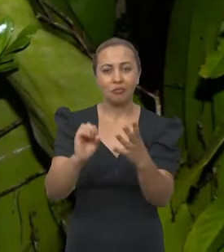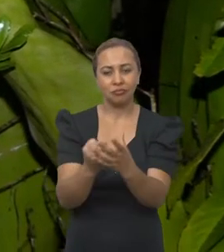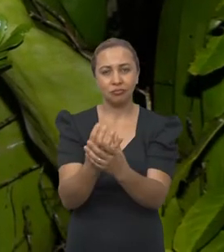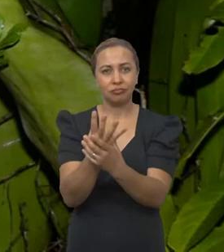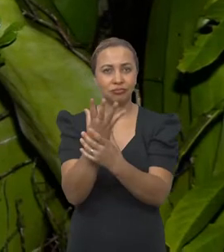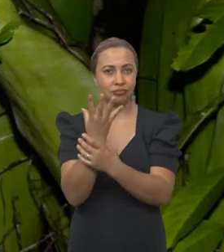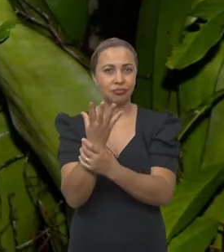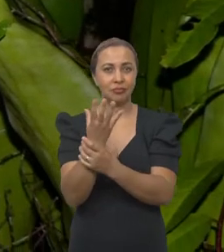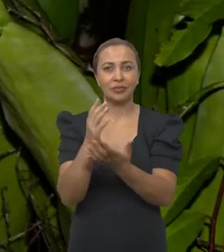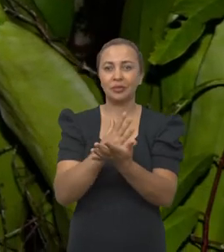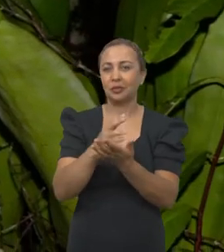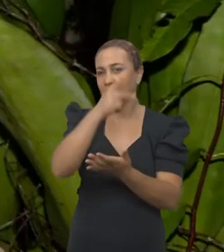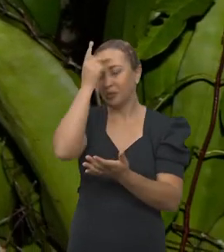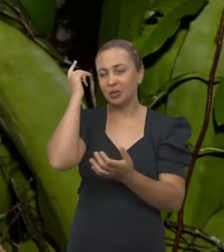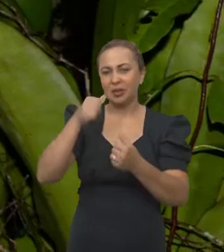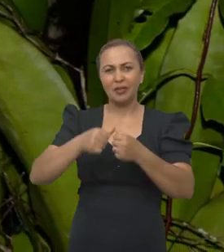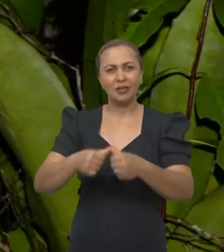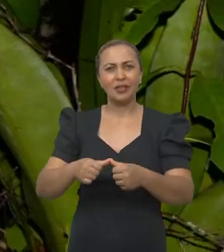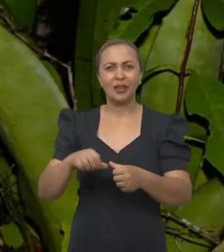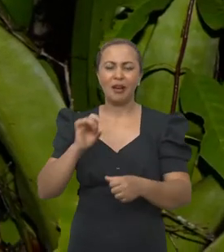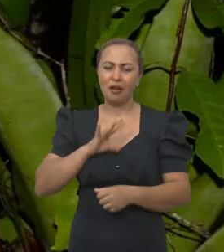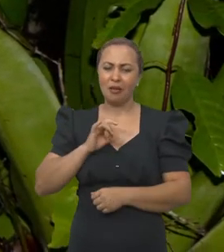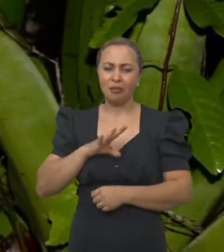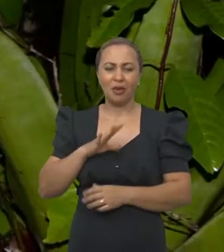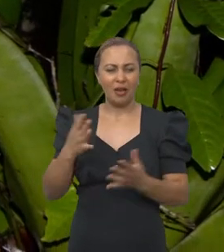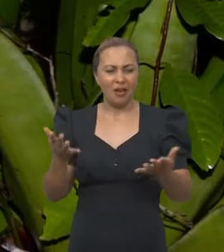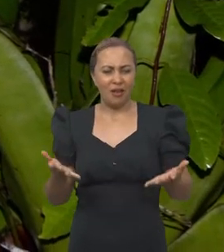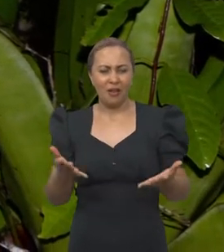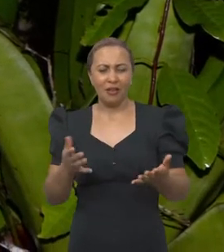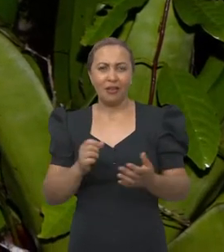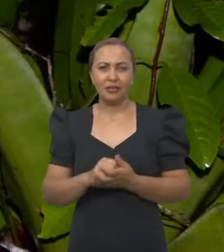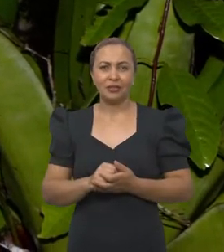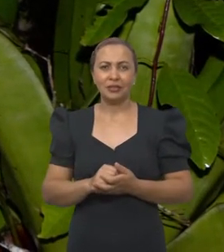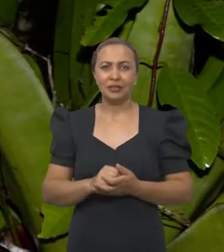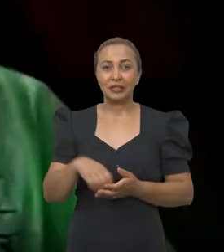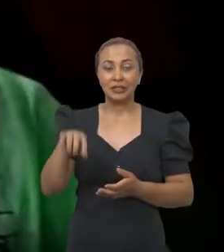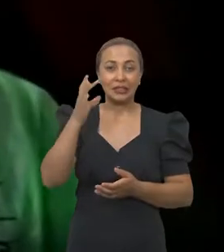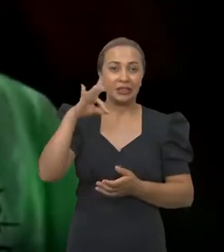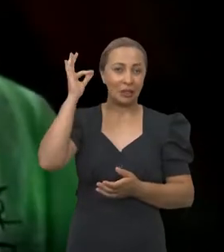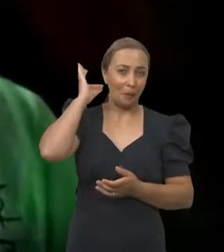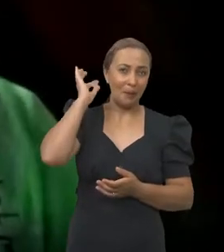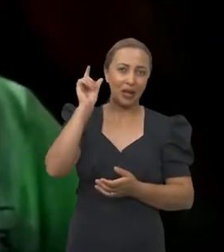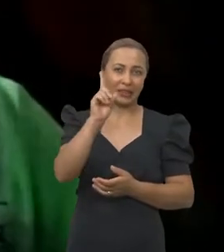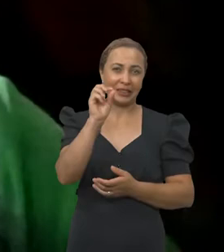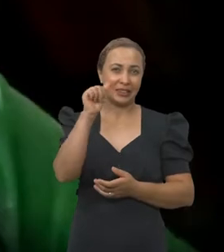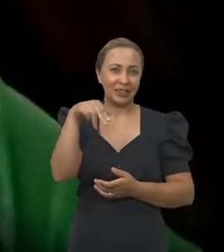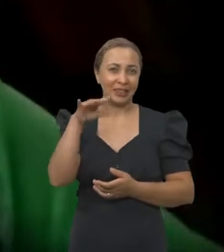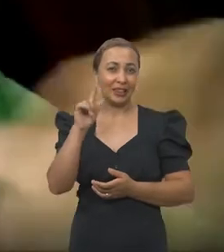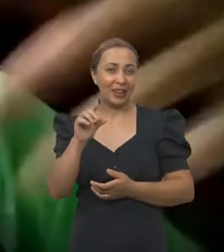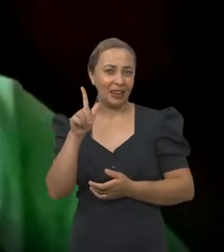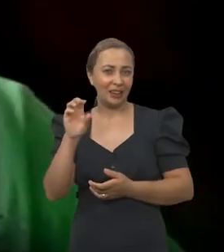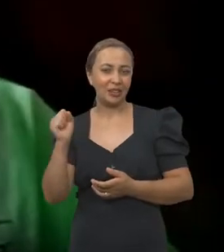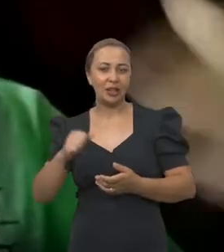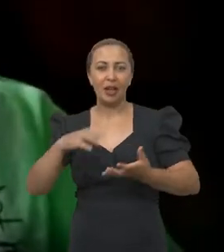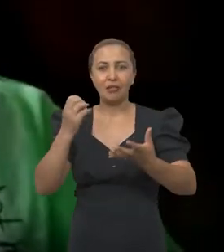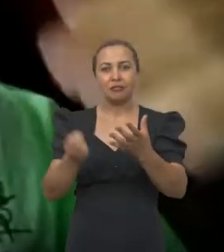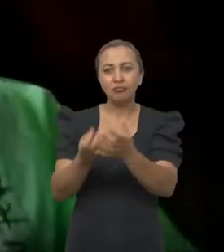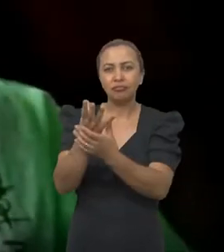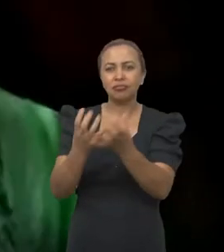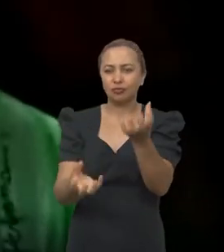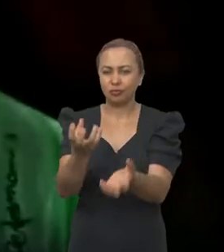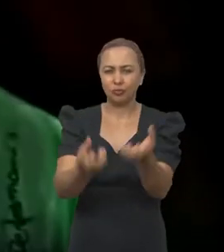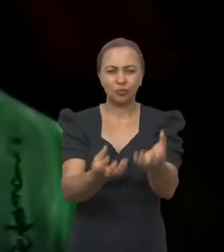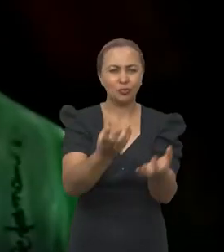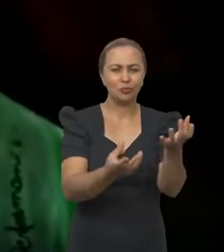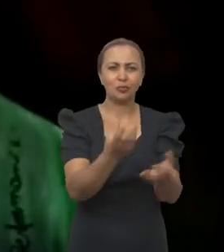naquela água da bromélia então às vezes as pessoas ficam com medo com medo da dengue e acabam removendo